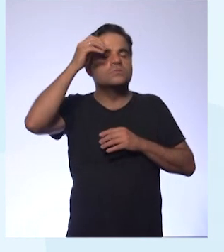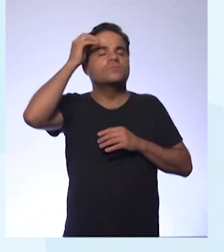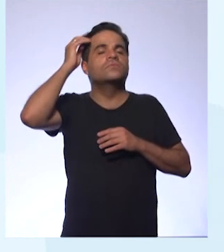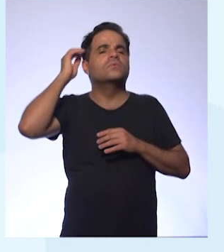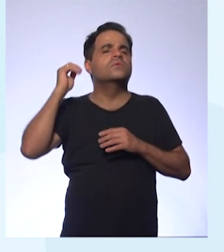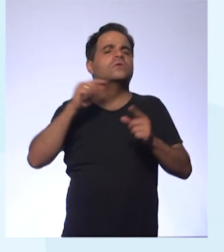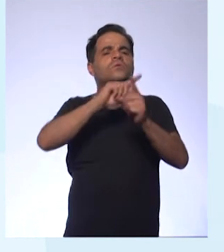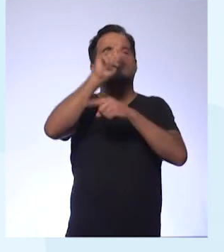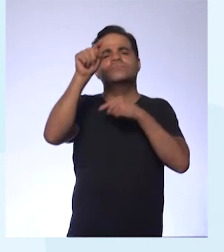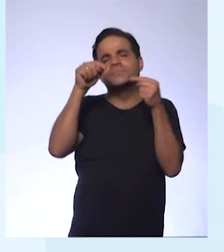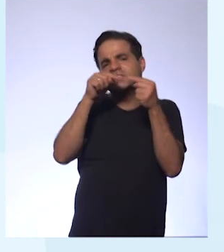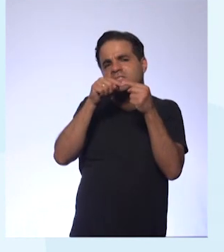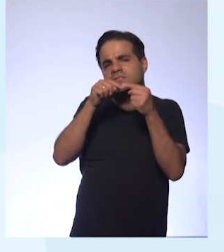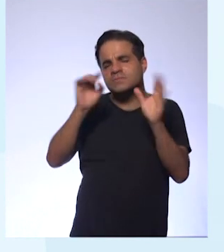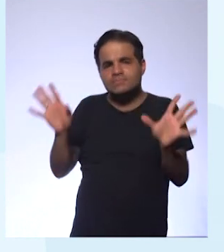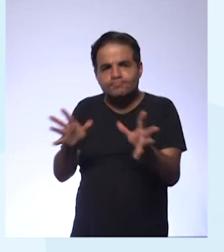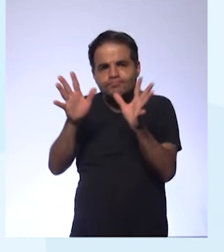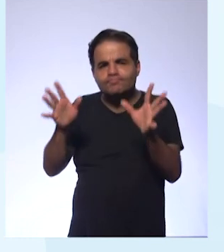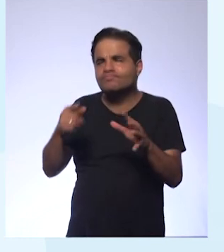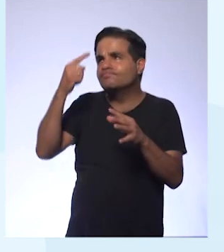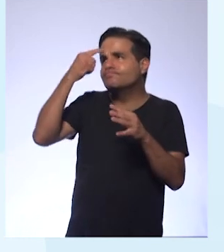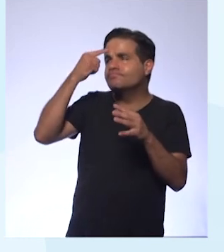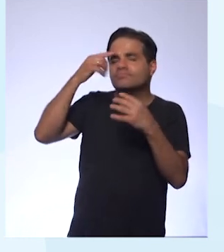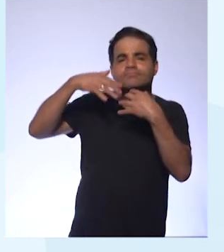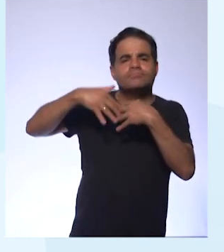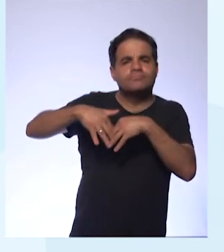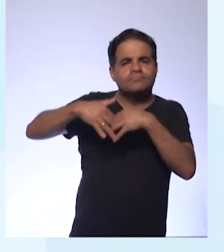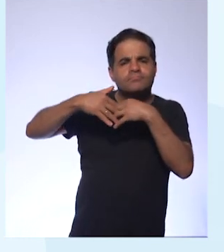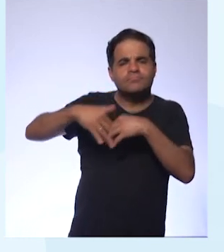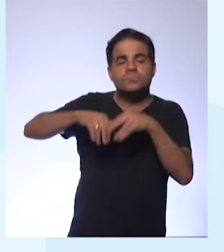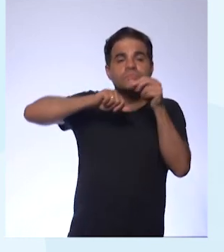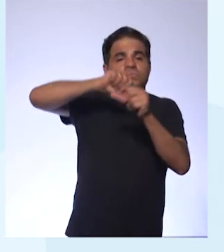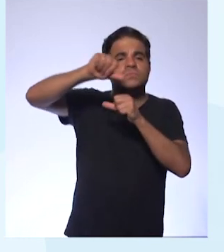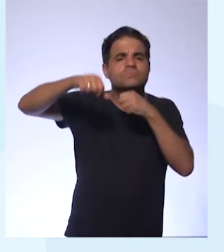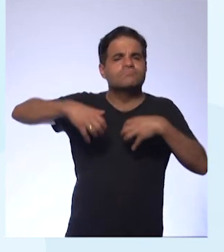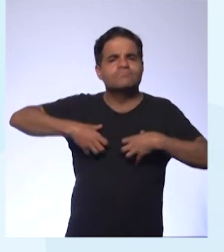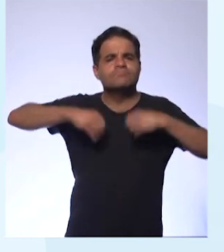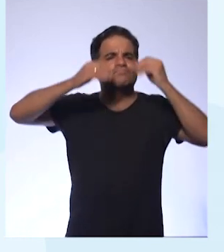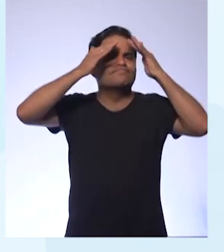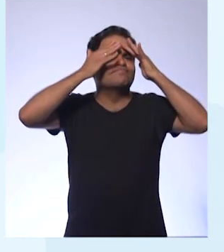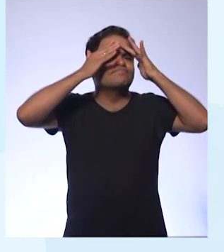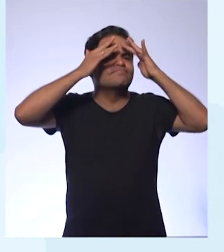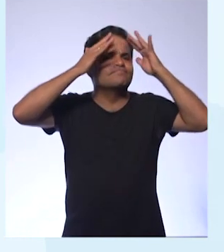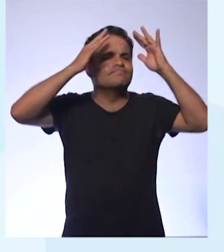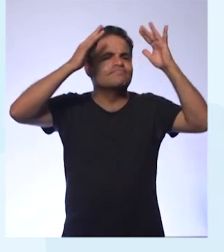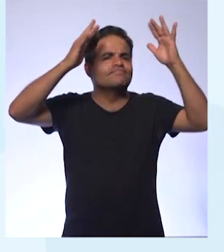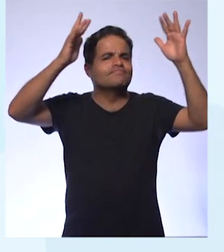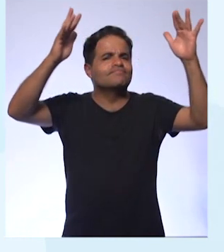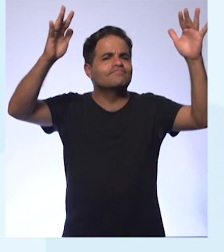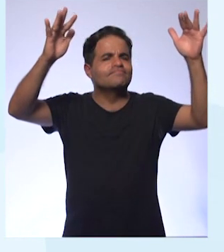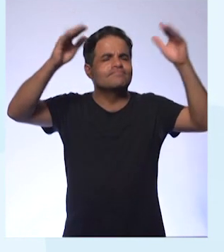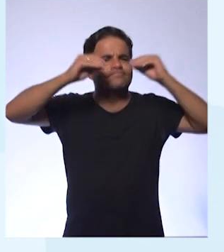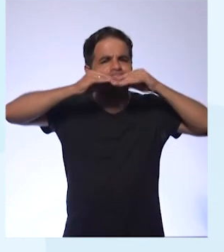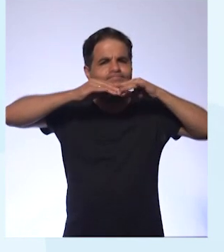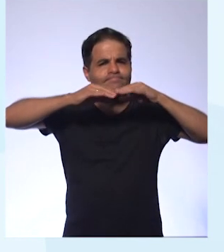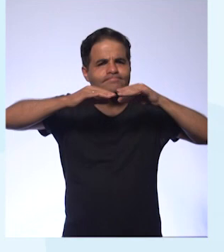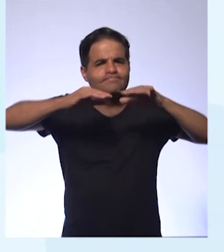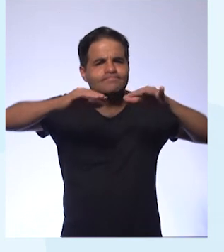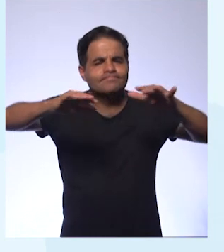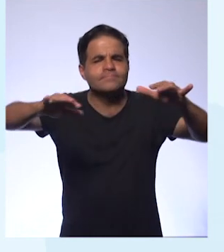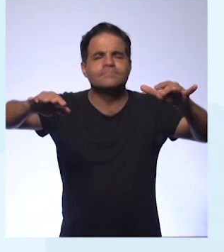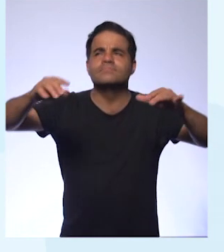Com o objetivo de estimular o uso da razão, mudando a forma de pensar das pessoas, a enciclopédia contribuiu para disseminar os